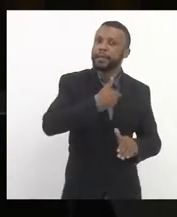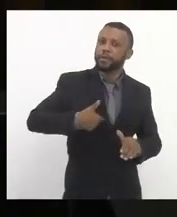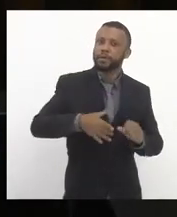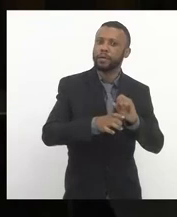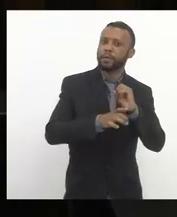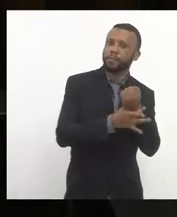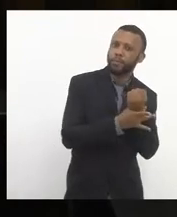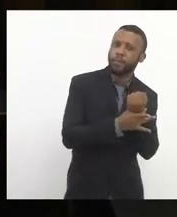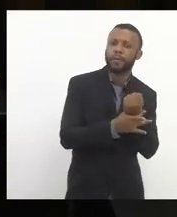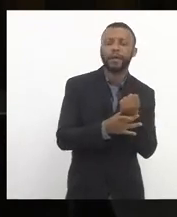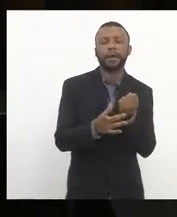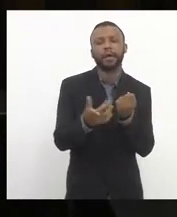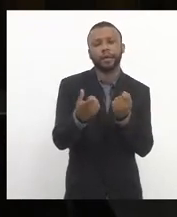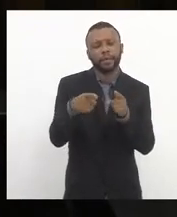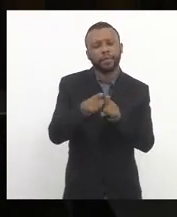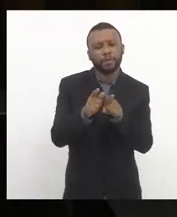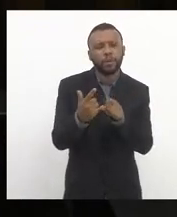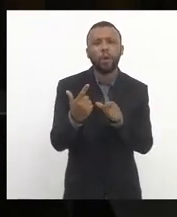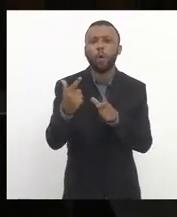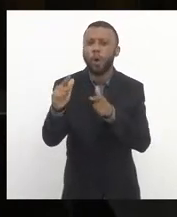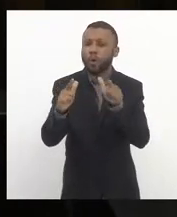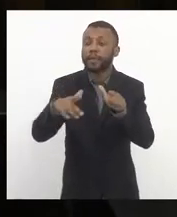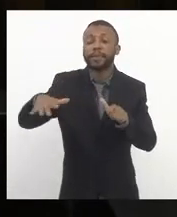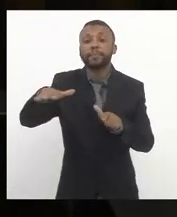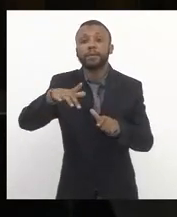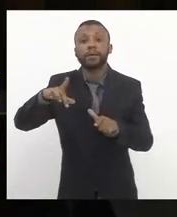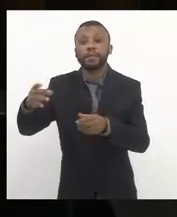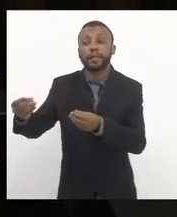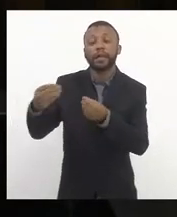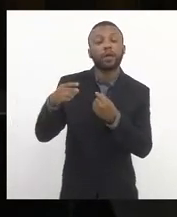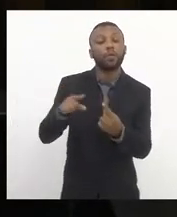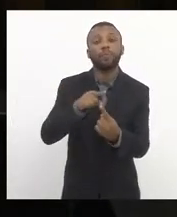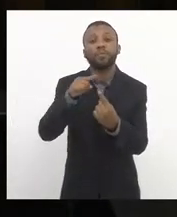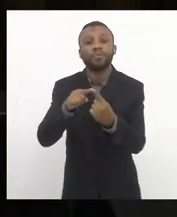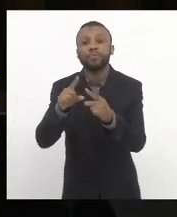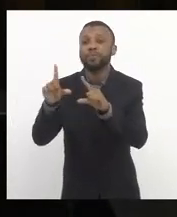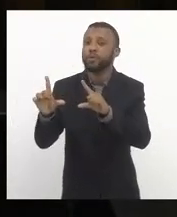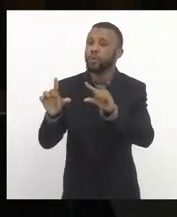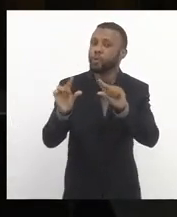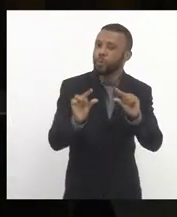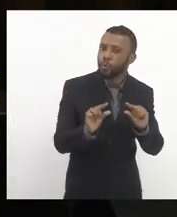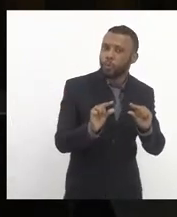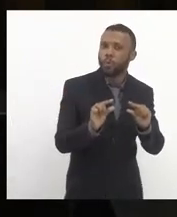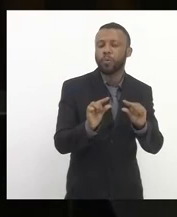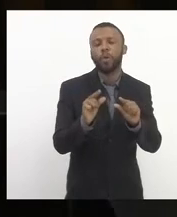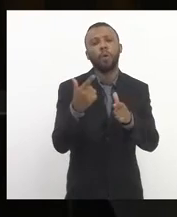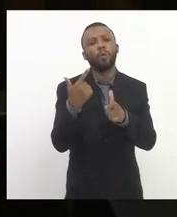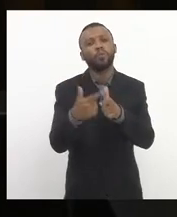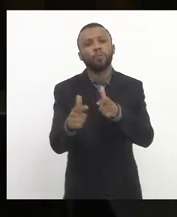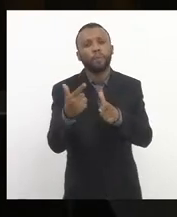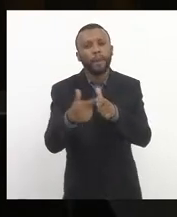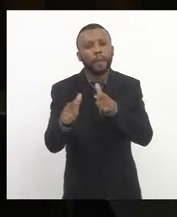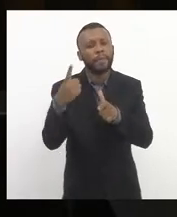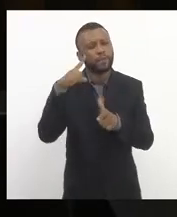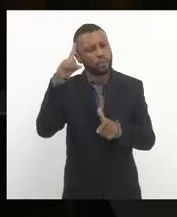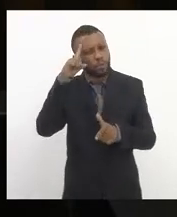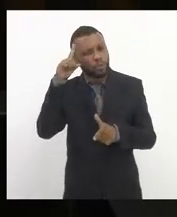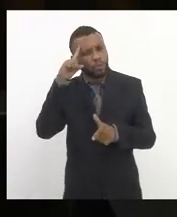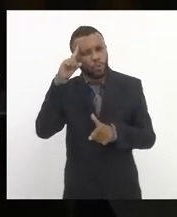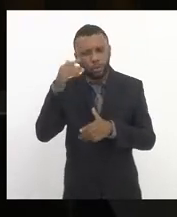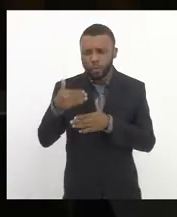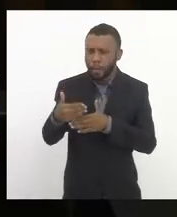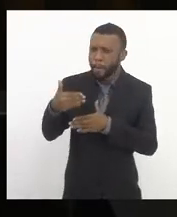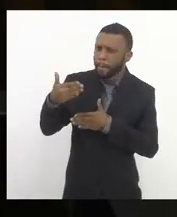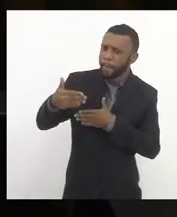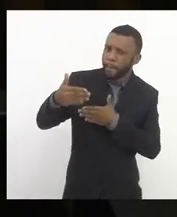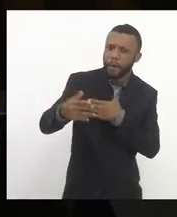mas toda a demanda que vem a minimizar os problemas do dia a dia, do cotidiano